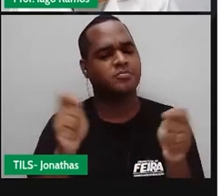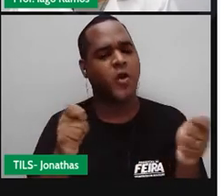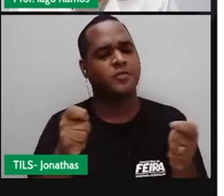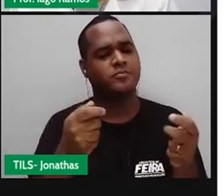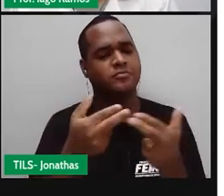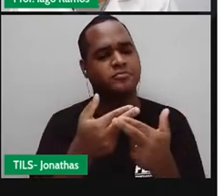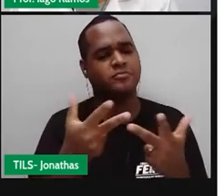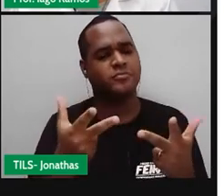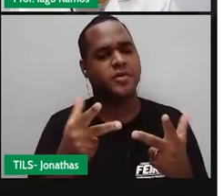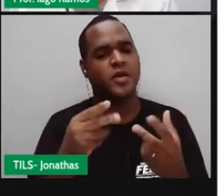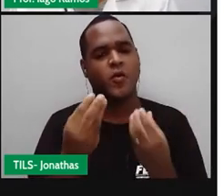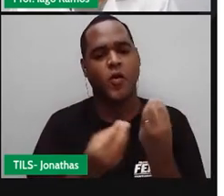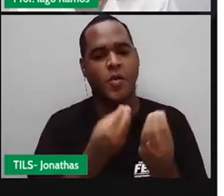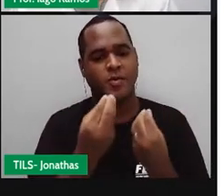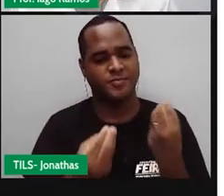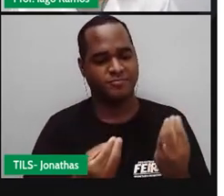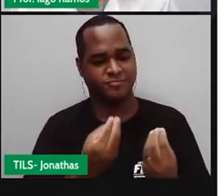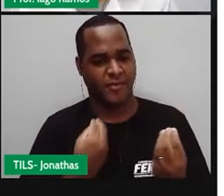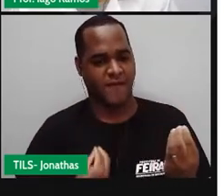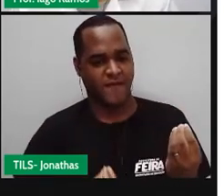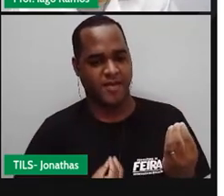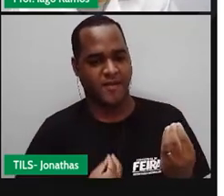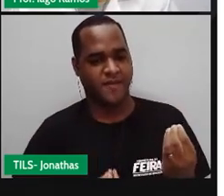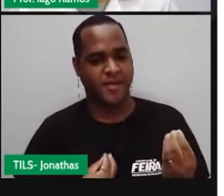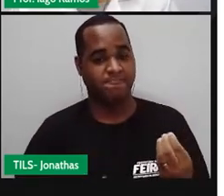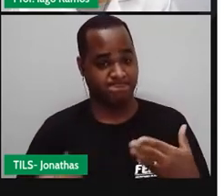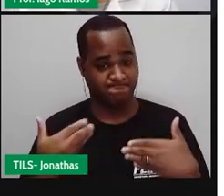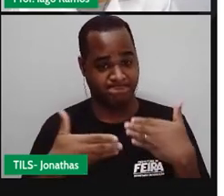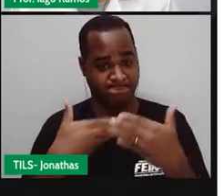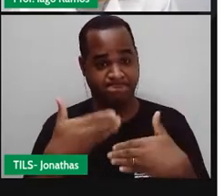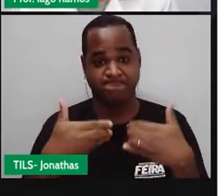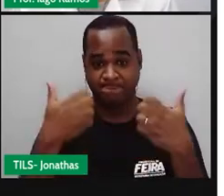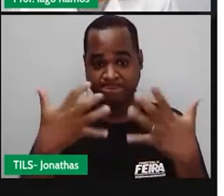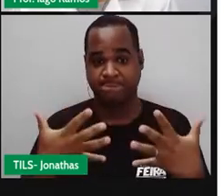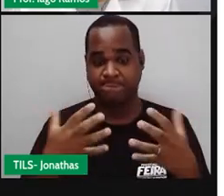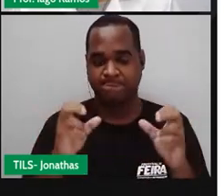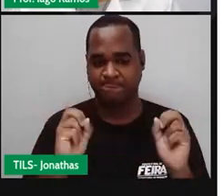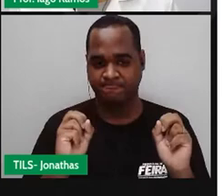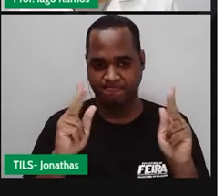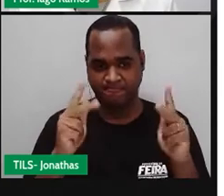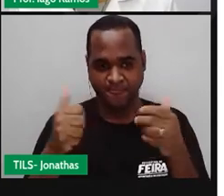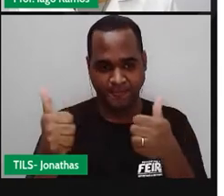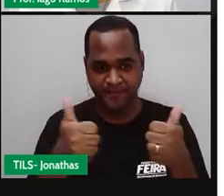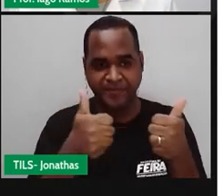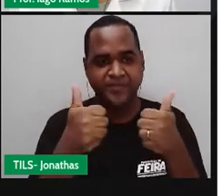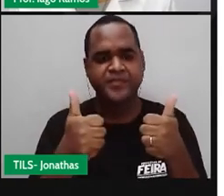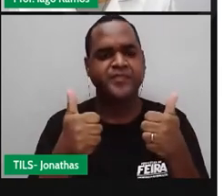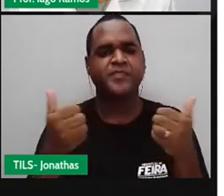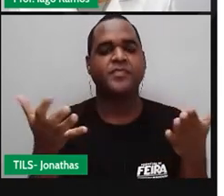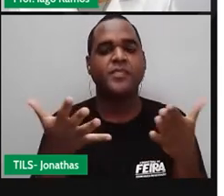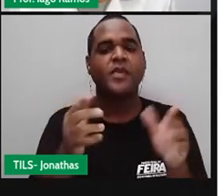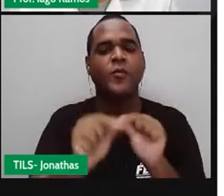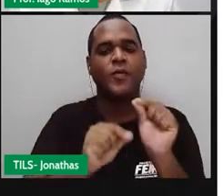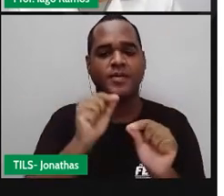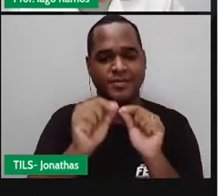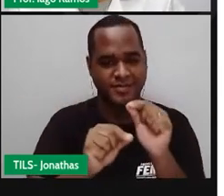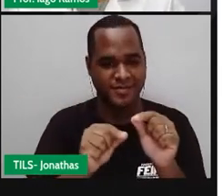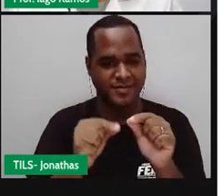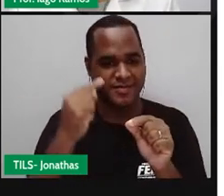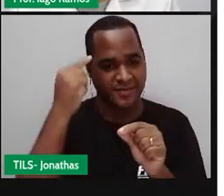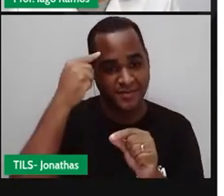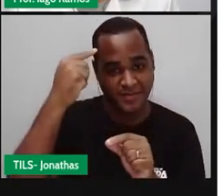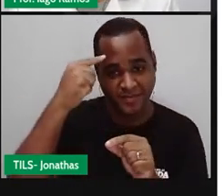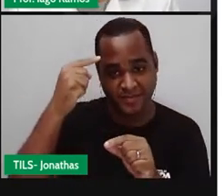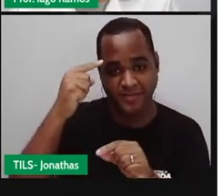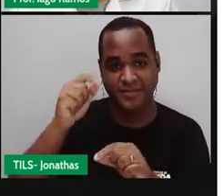situações do nosso cotidiano tá bom bom então para isso que a gente vai fazer a gente